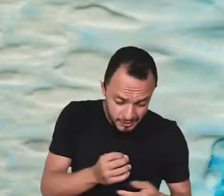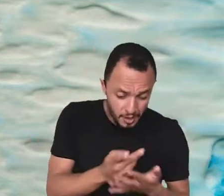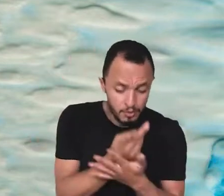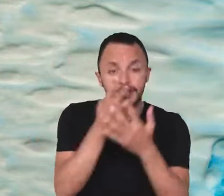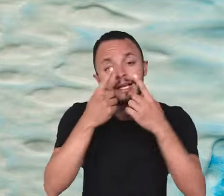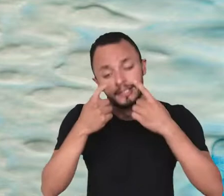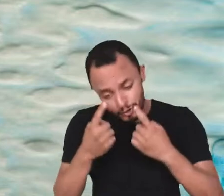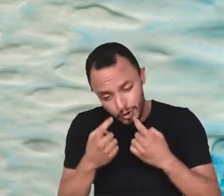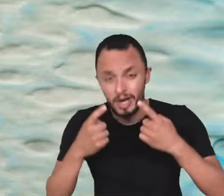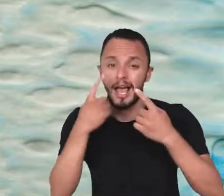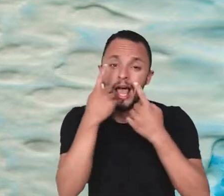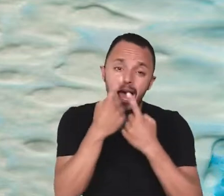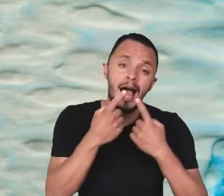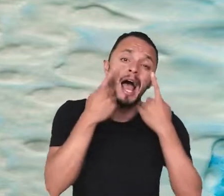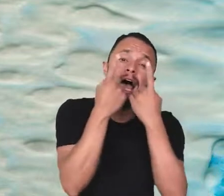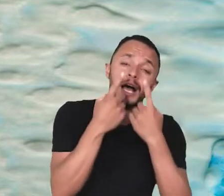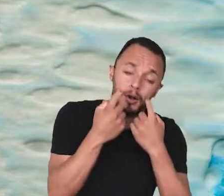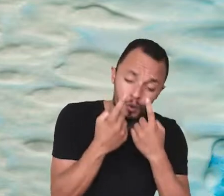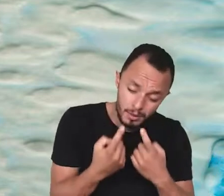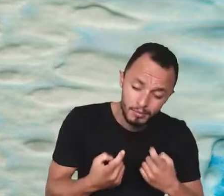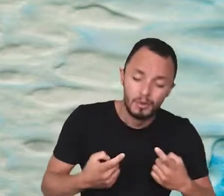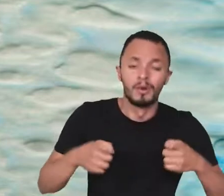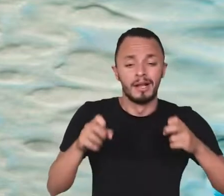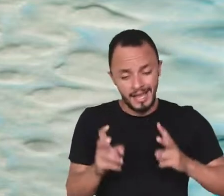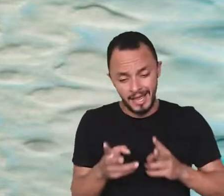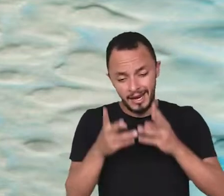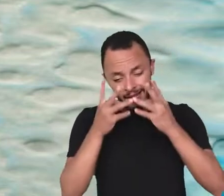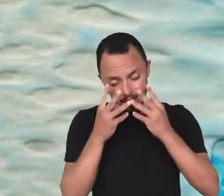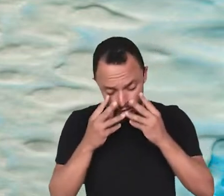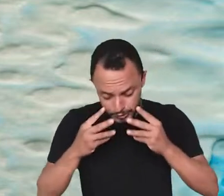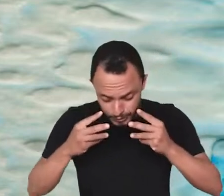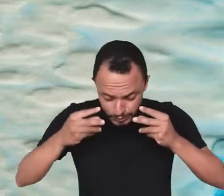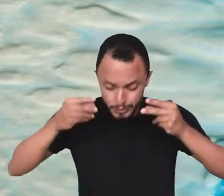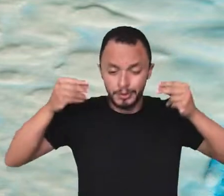chorar, água dos olhos dela